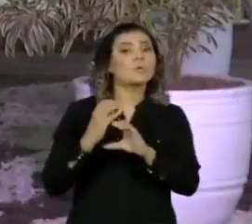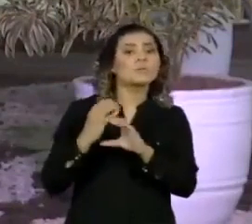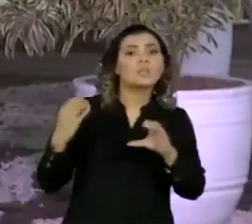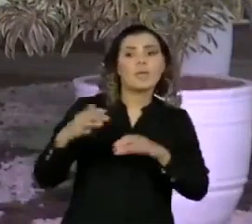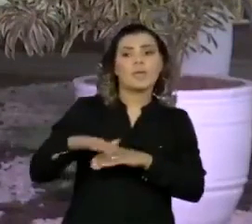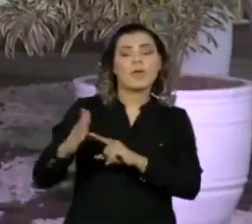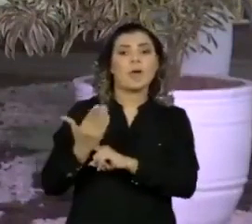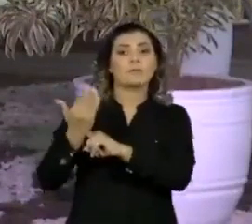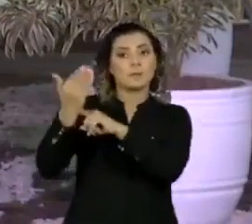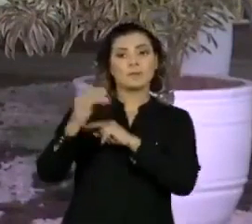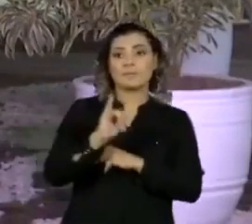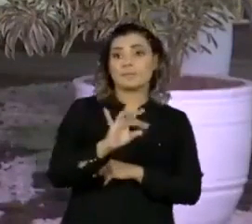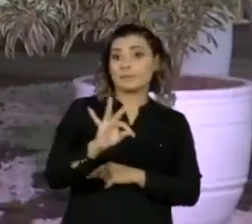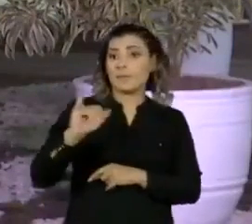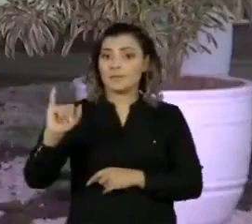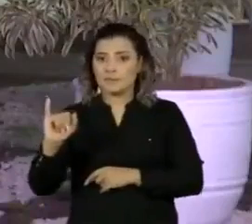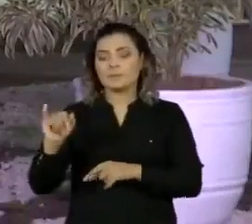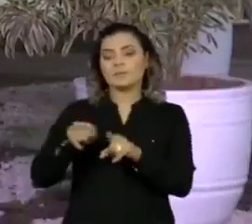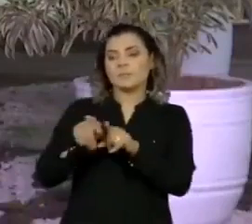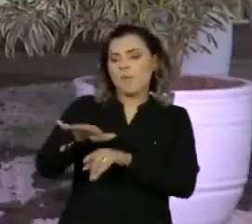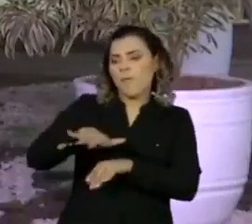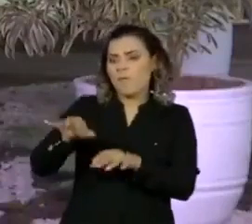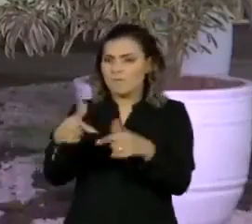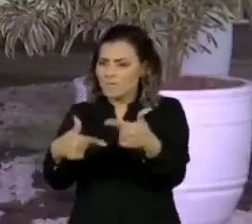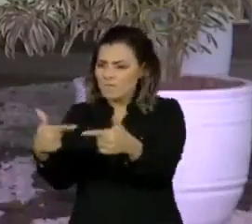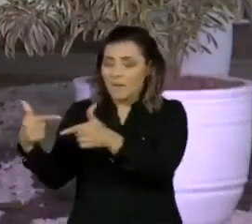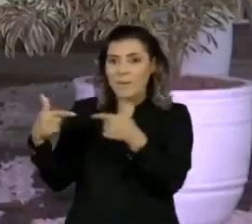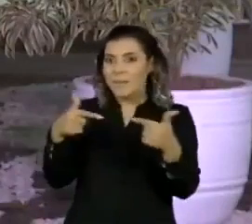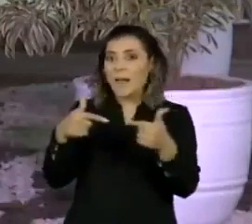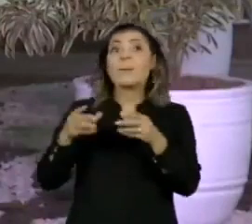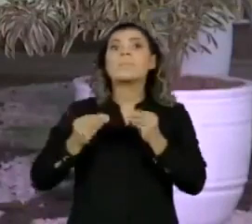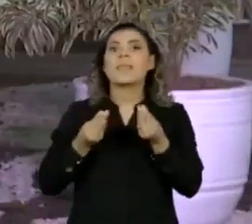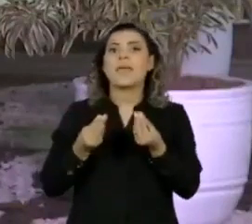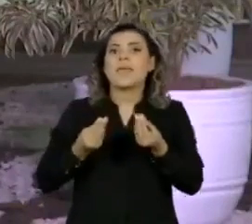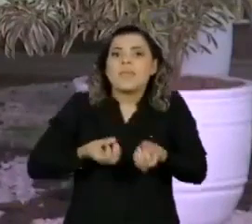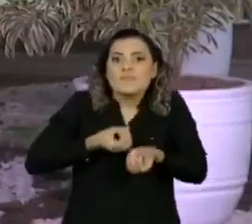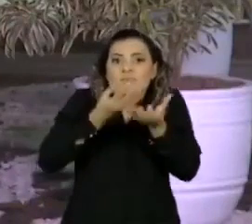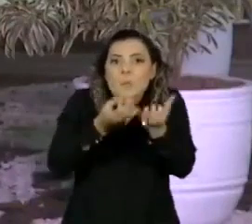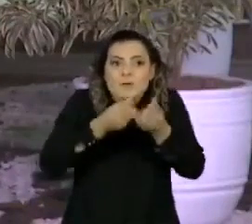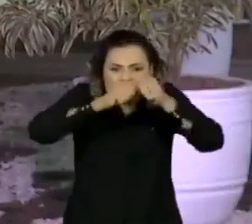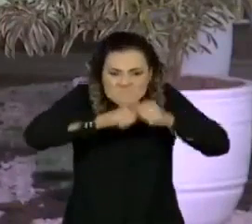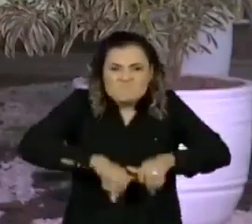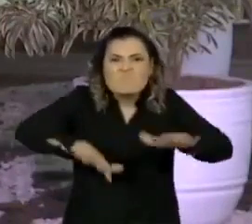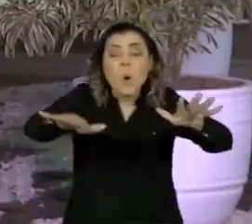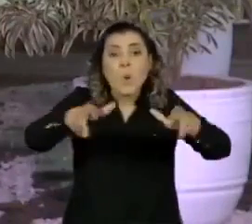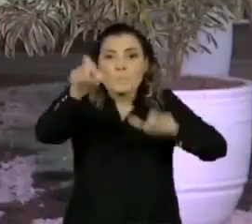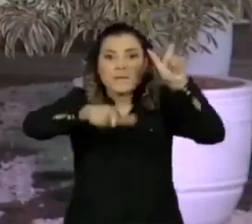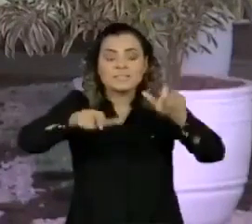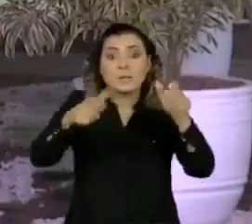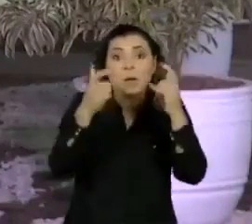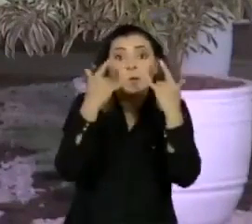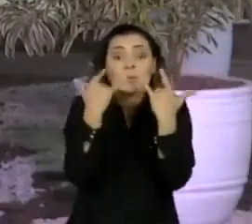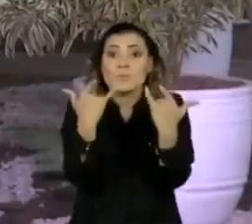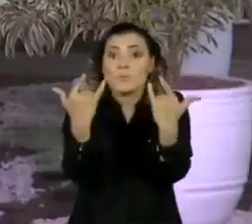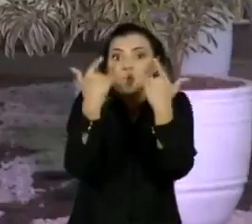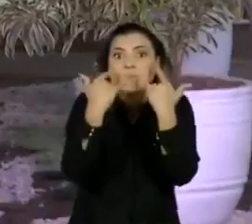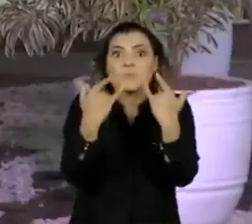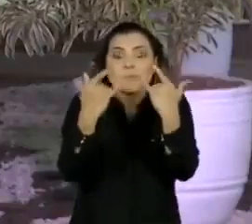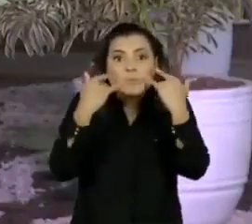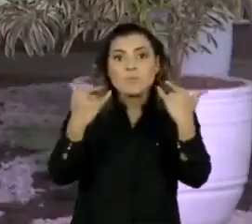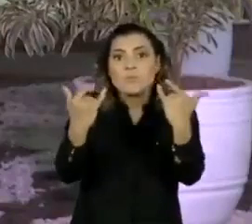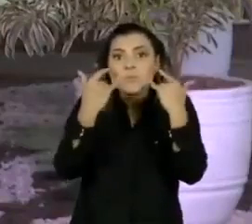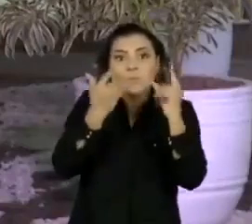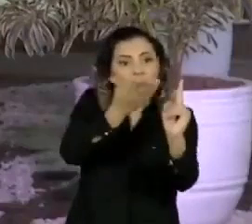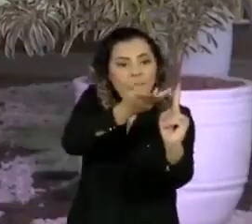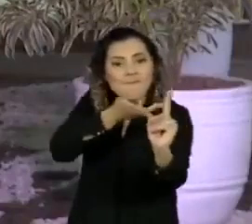da tecnologia da informação trabalham intensamente para manter o usuário na rede pelo maior tempo